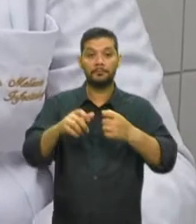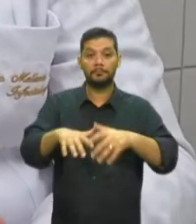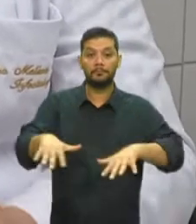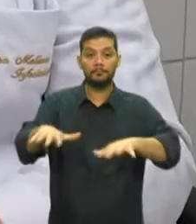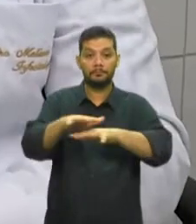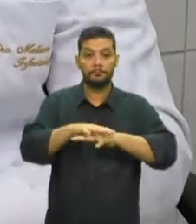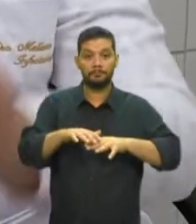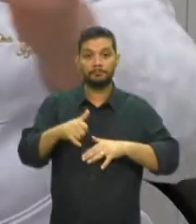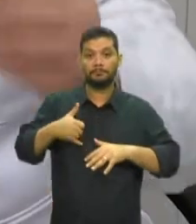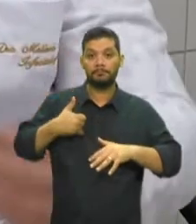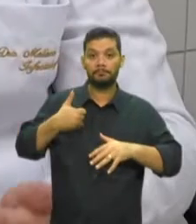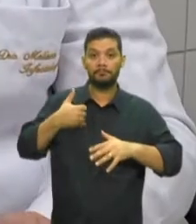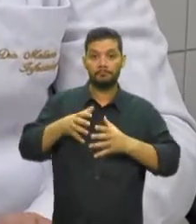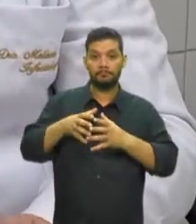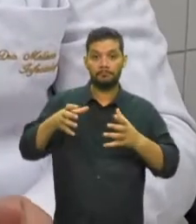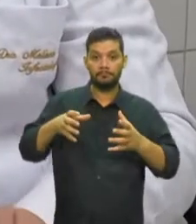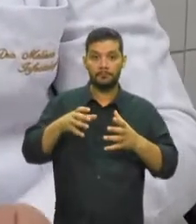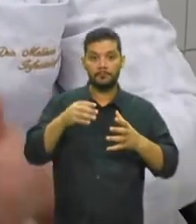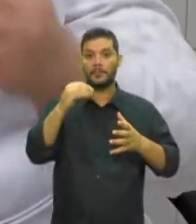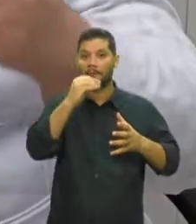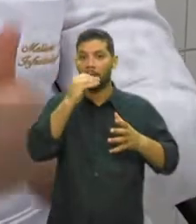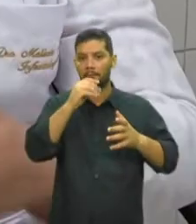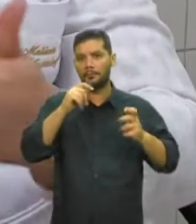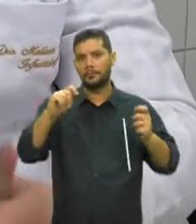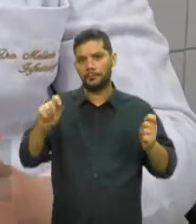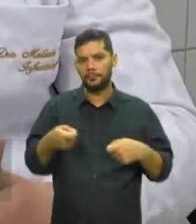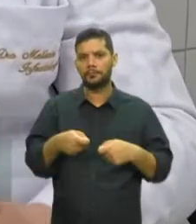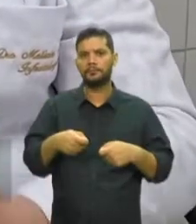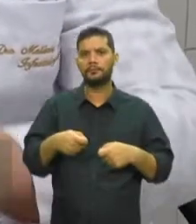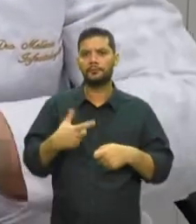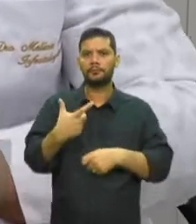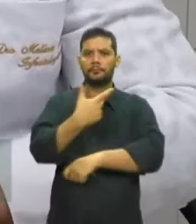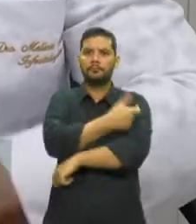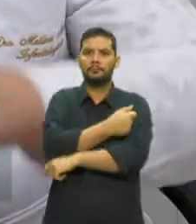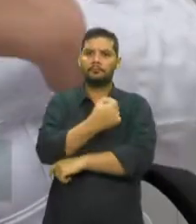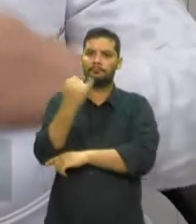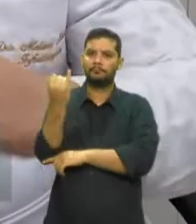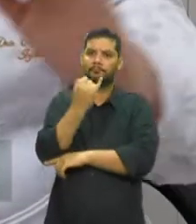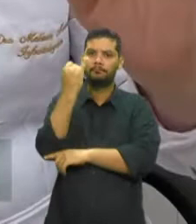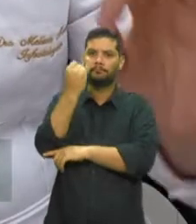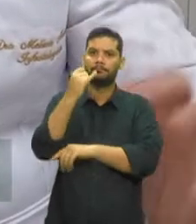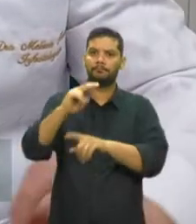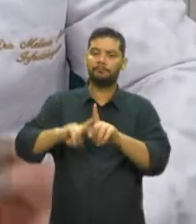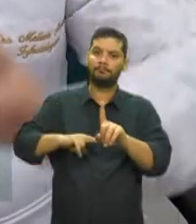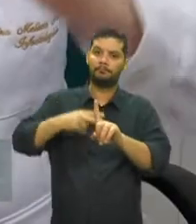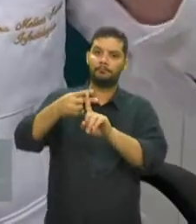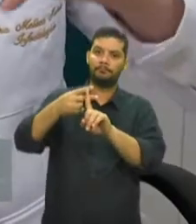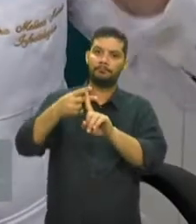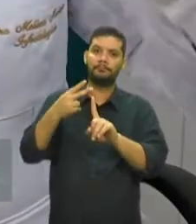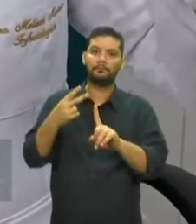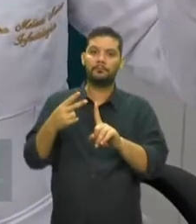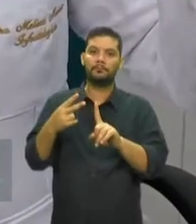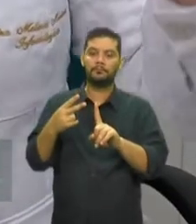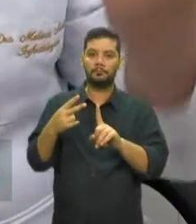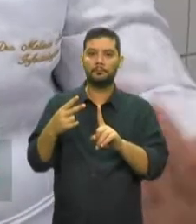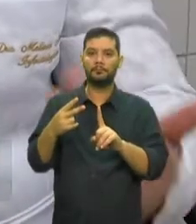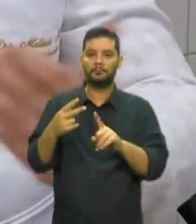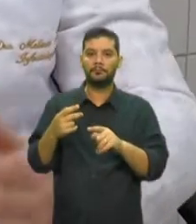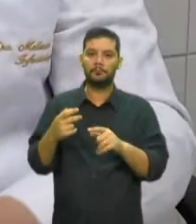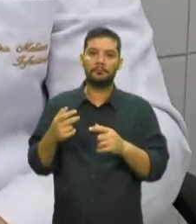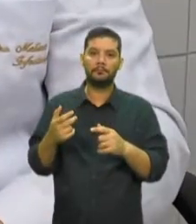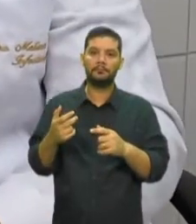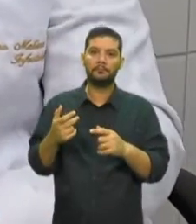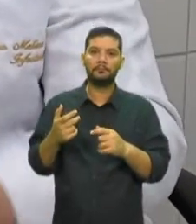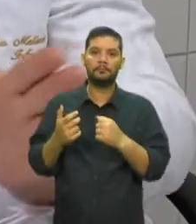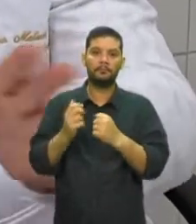considerado vulnerável. Essa terceira dose, né, é uma dose muito importante porque ela vai aumentar muito, potencializar bastante